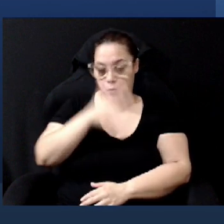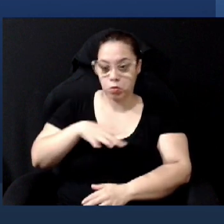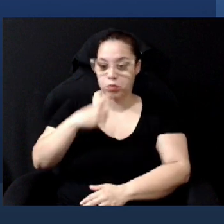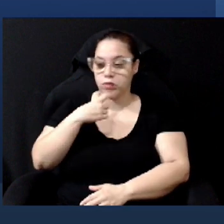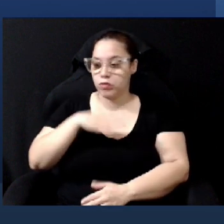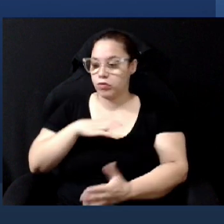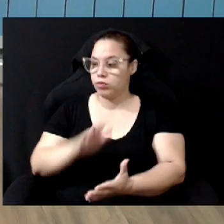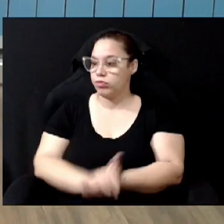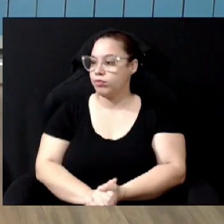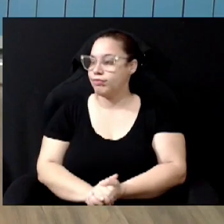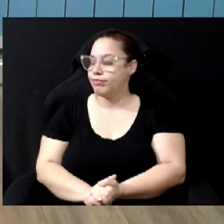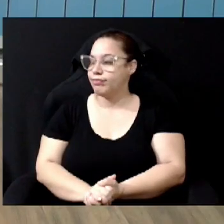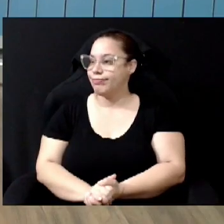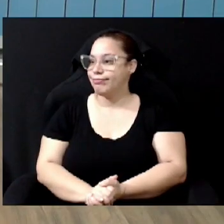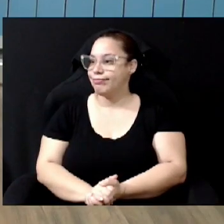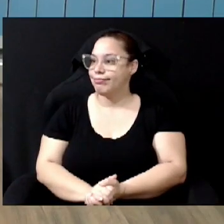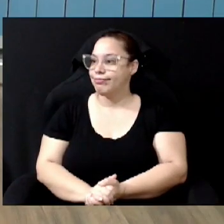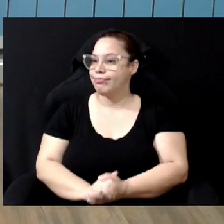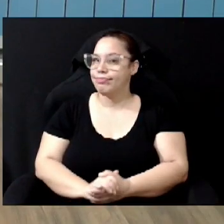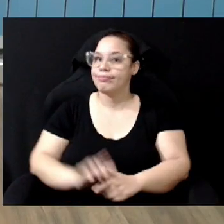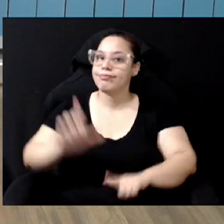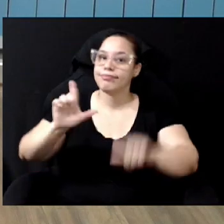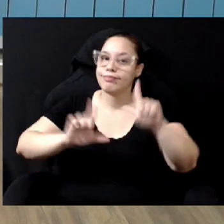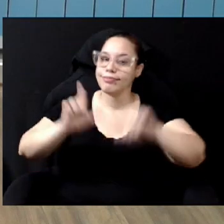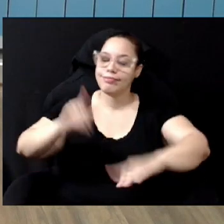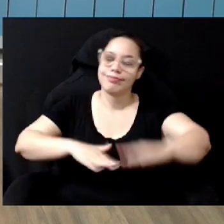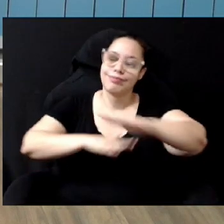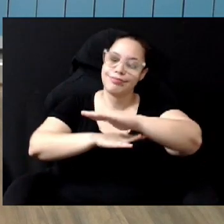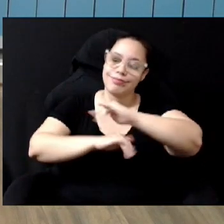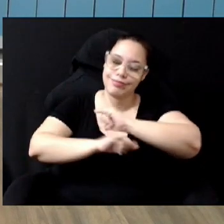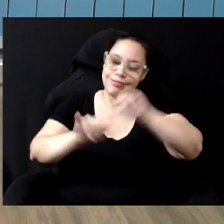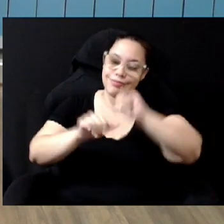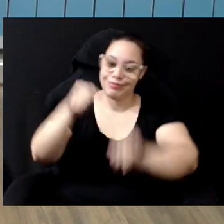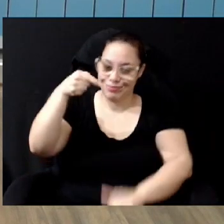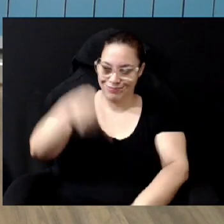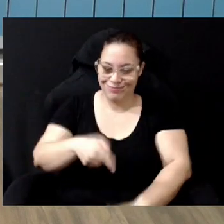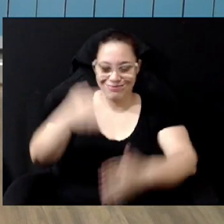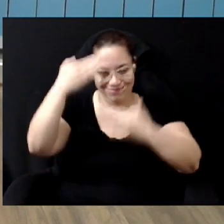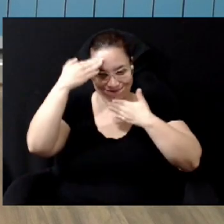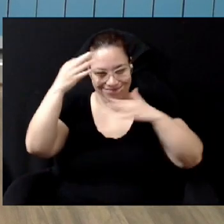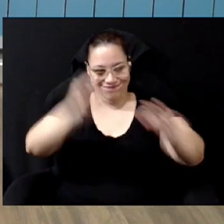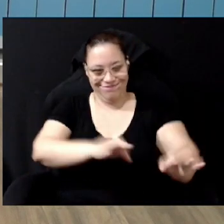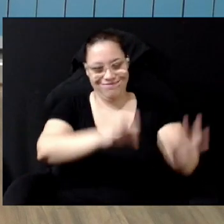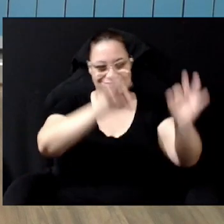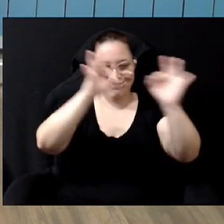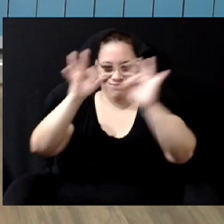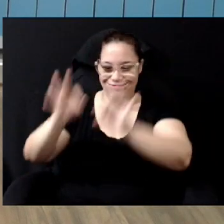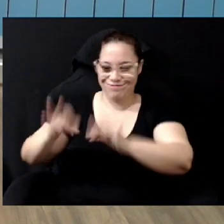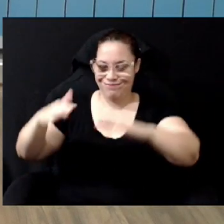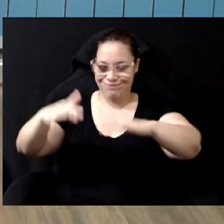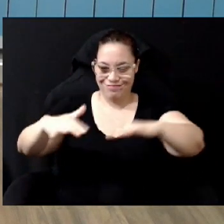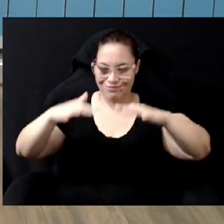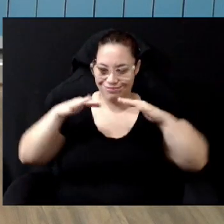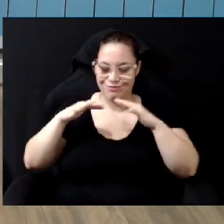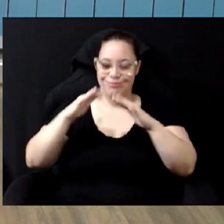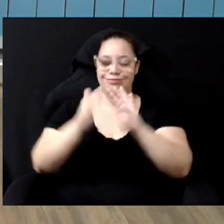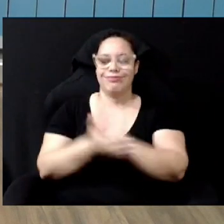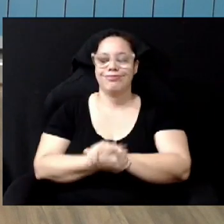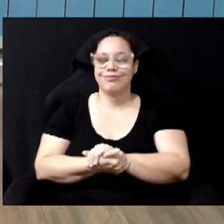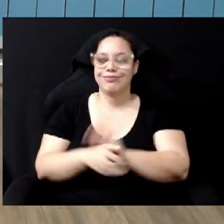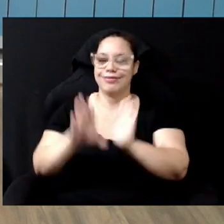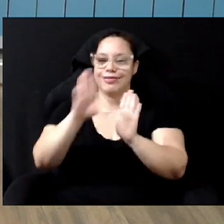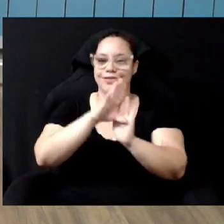Campinas. O Jornal Câmara Notícia fica por aqui. Muito obrigado pela sua companhia, pela sua